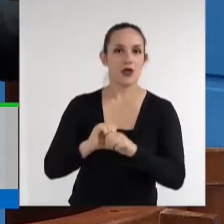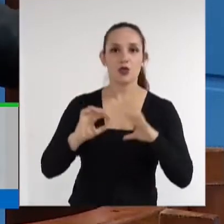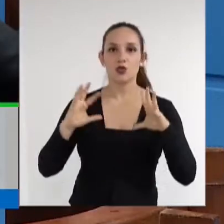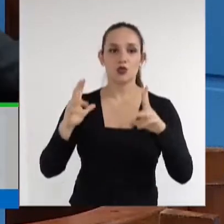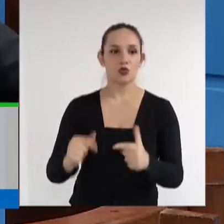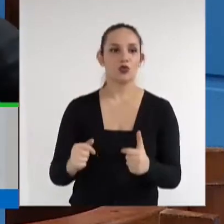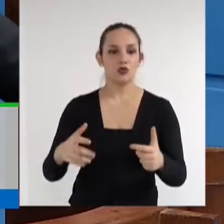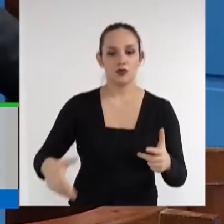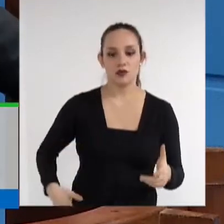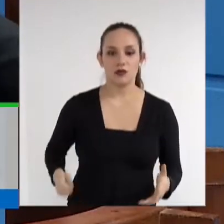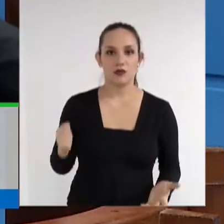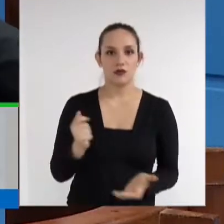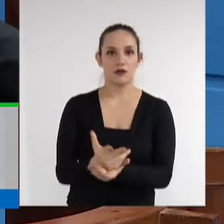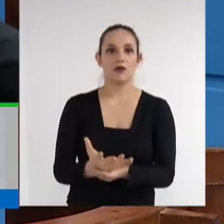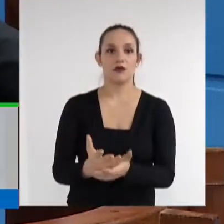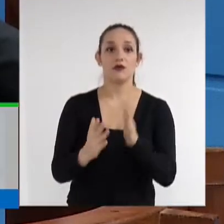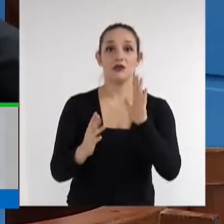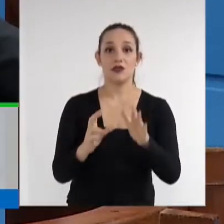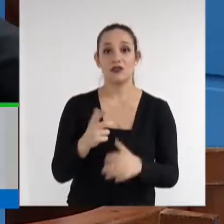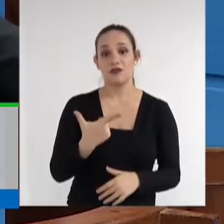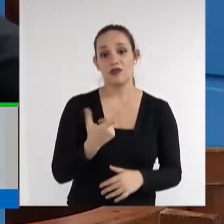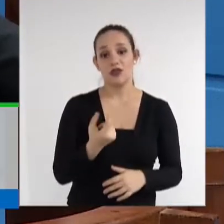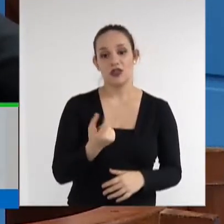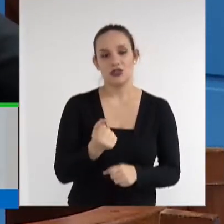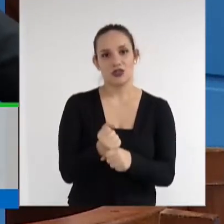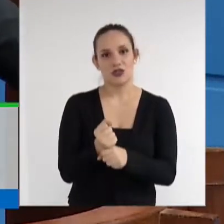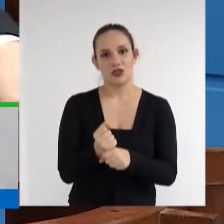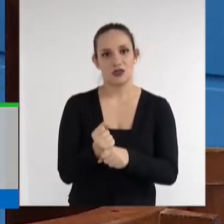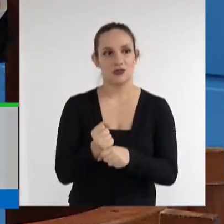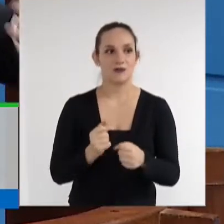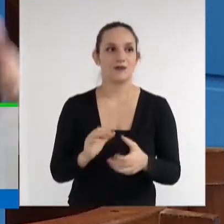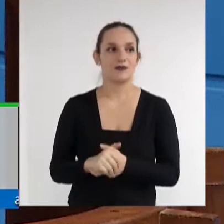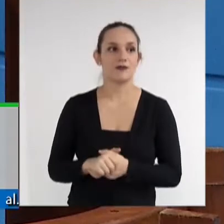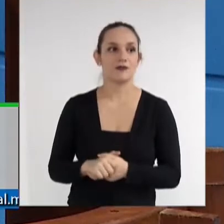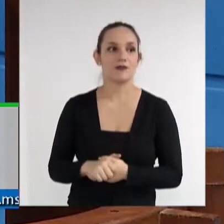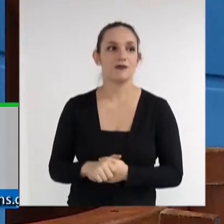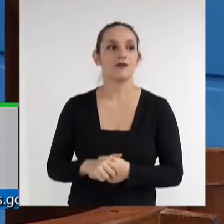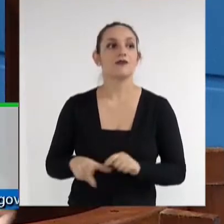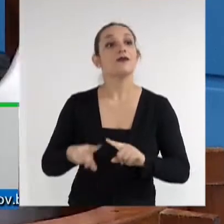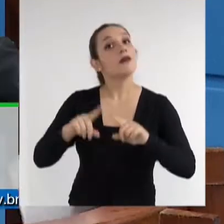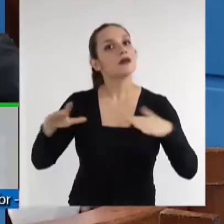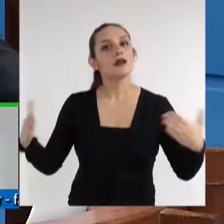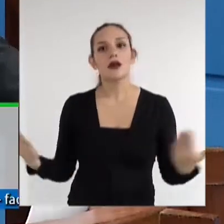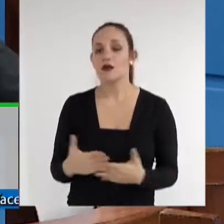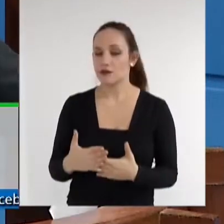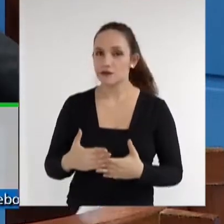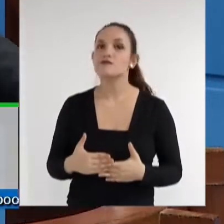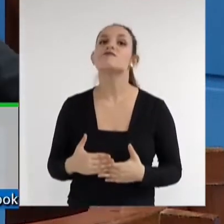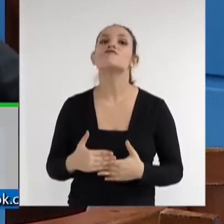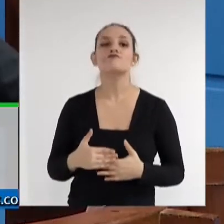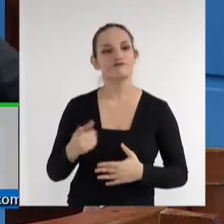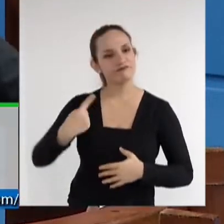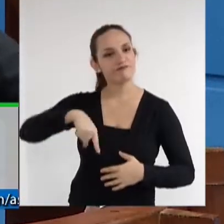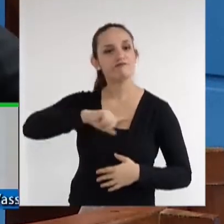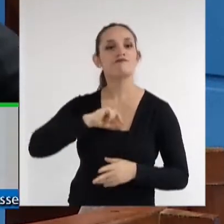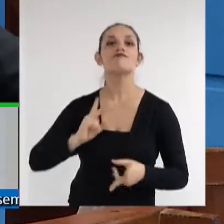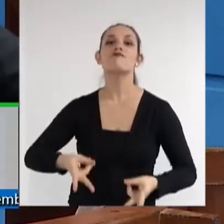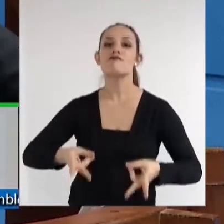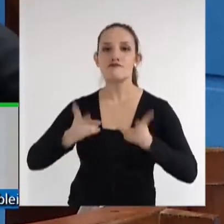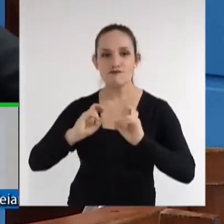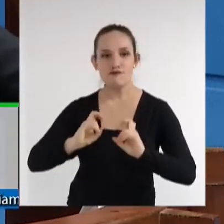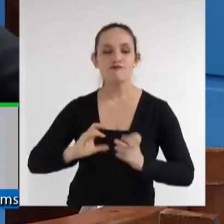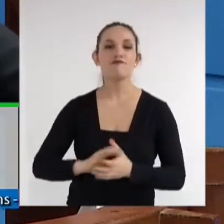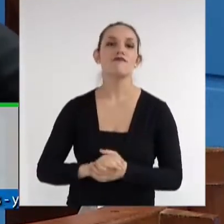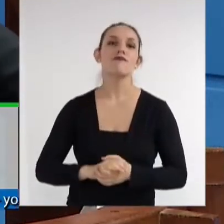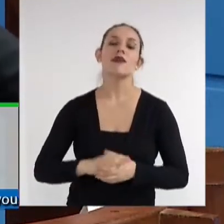os gastos por 20 anos. E nós agora estamos sentindo as consequências da